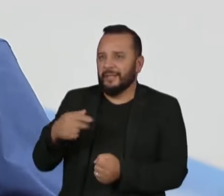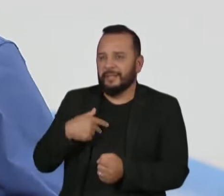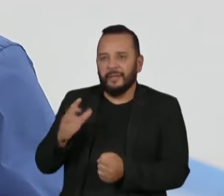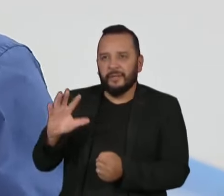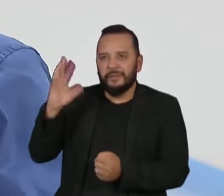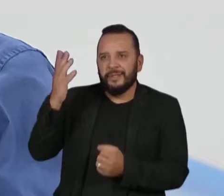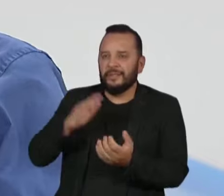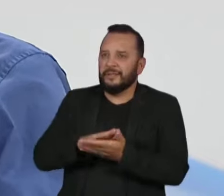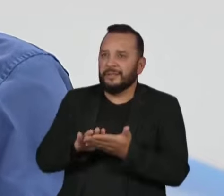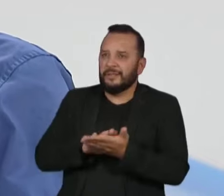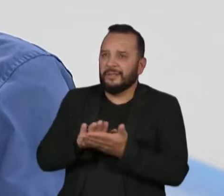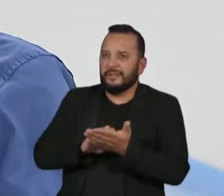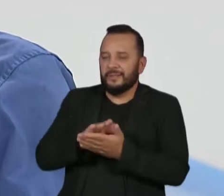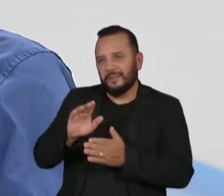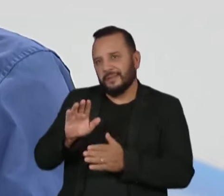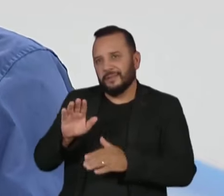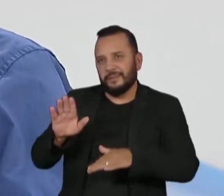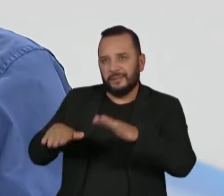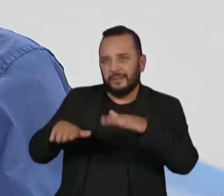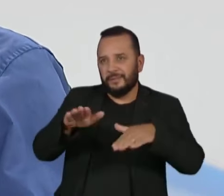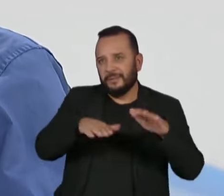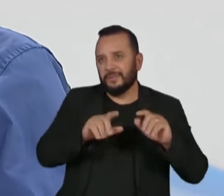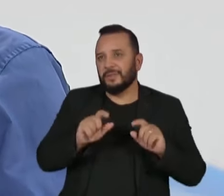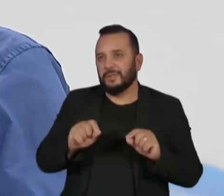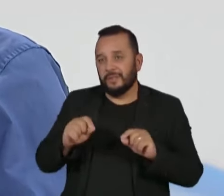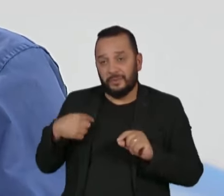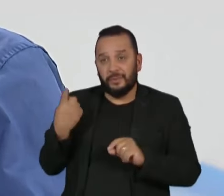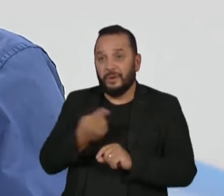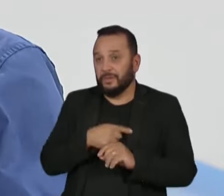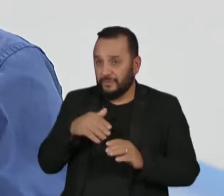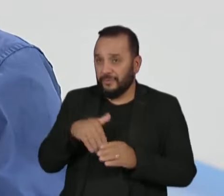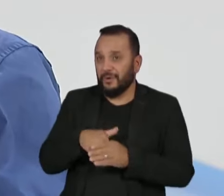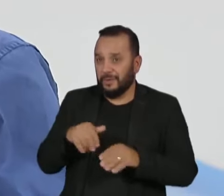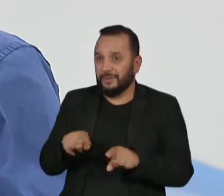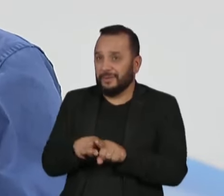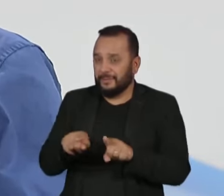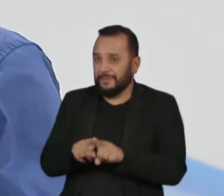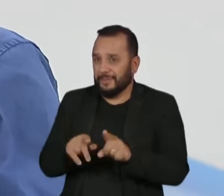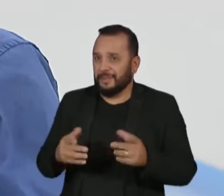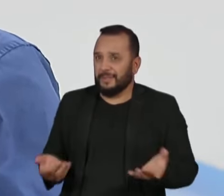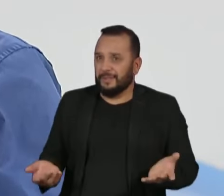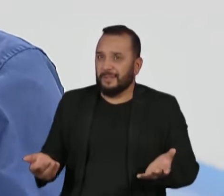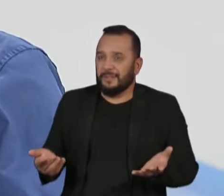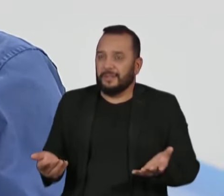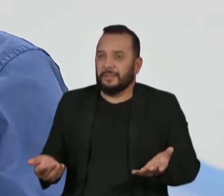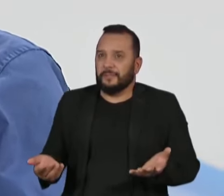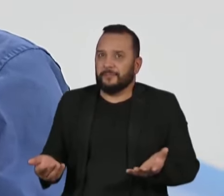É sempre aquele ponto, depende do nosso voto. Então, essa onda